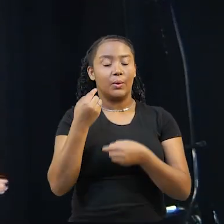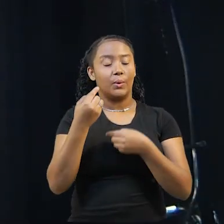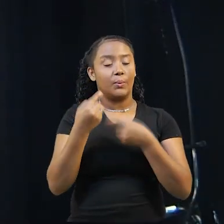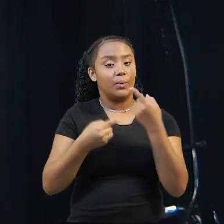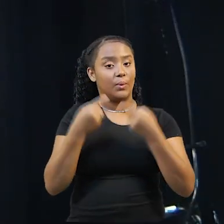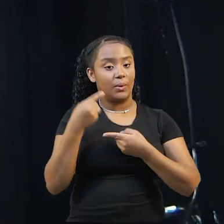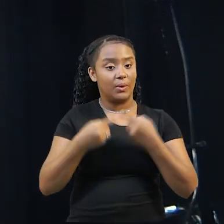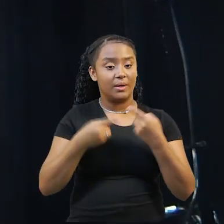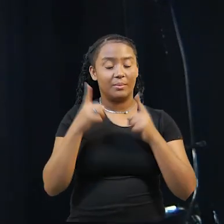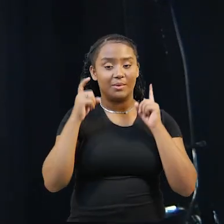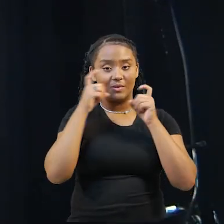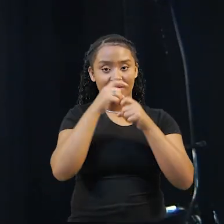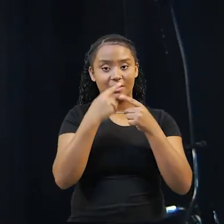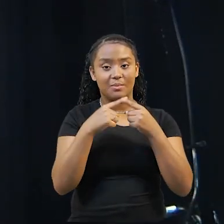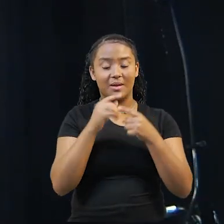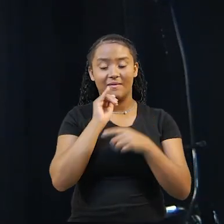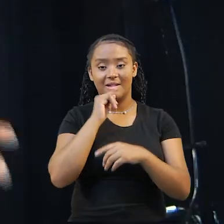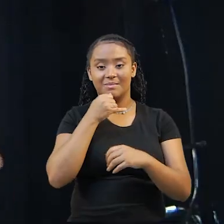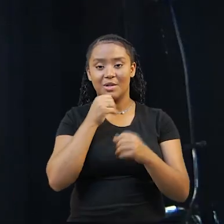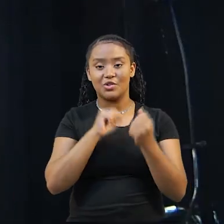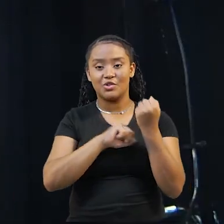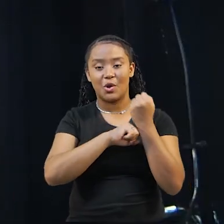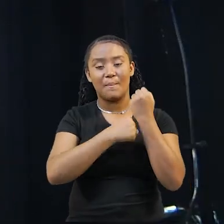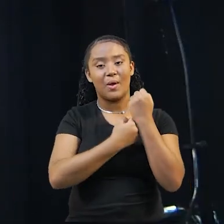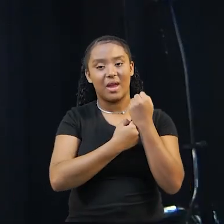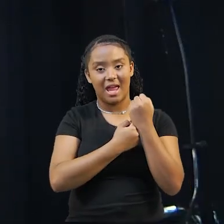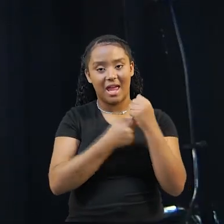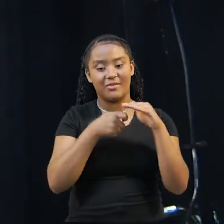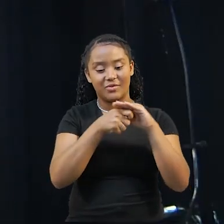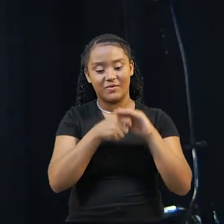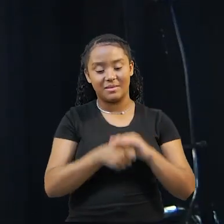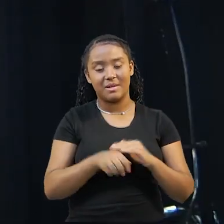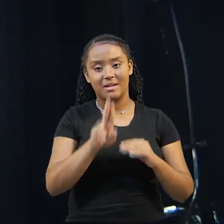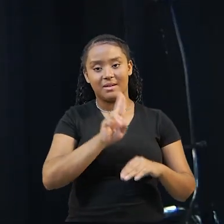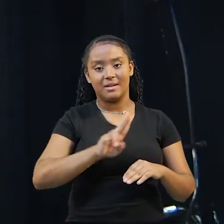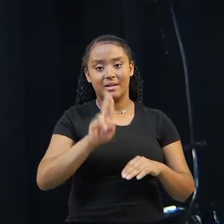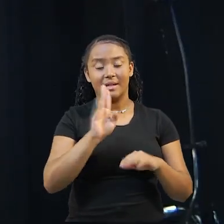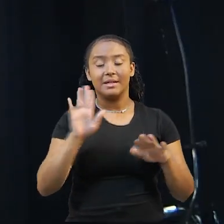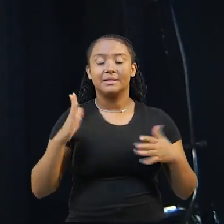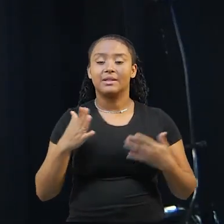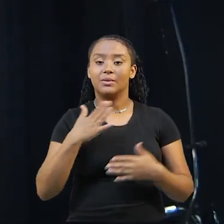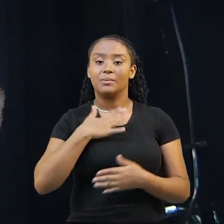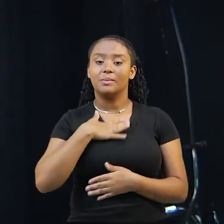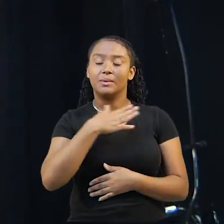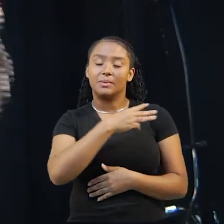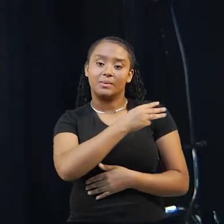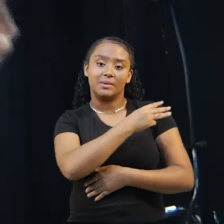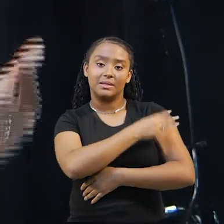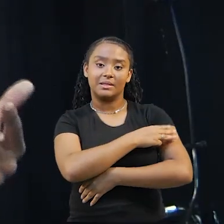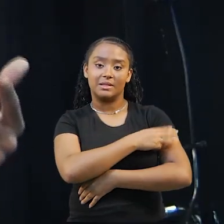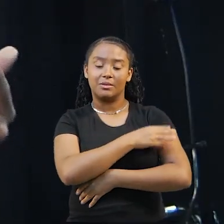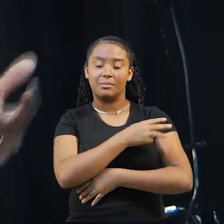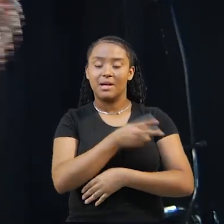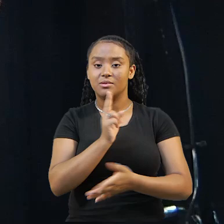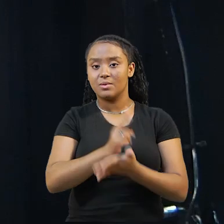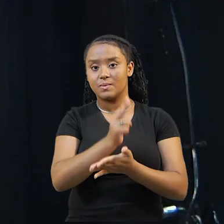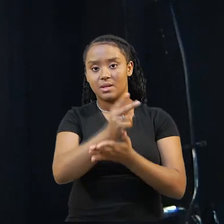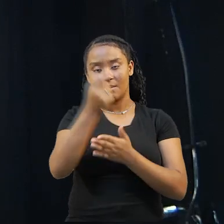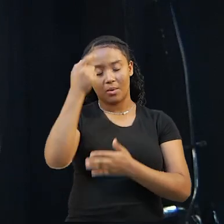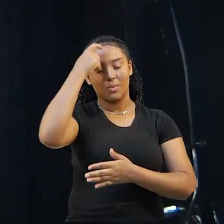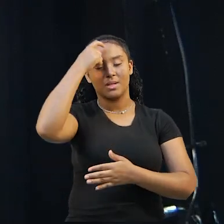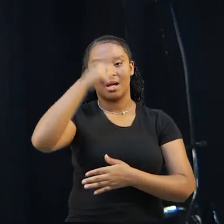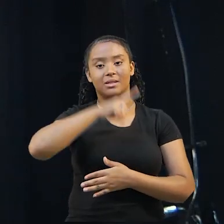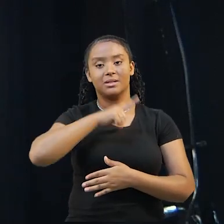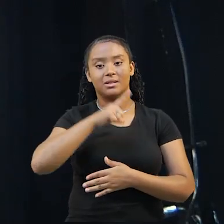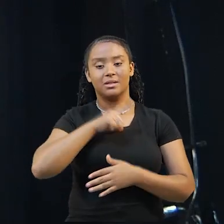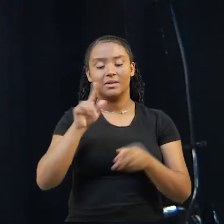de restrição orçamentária para as universidades. Então, meu ensino médio foi muito consciente das questões sociais e políticas e da